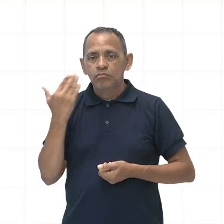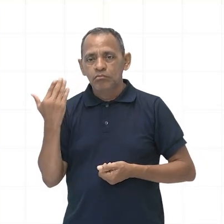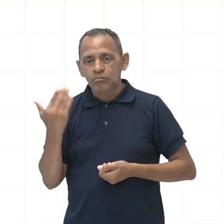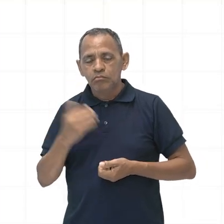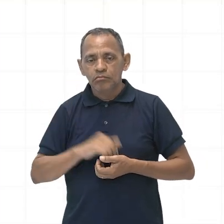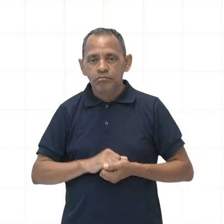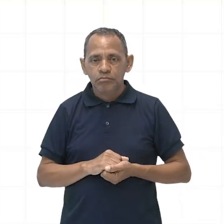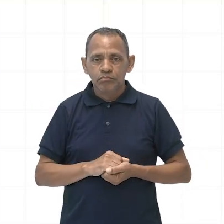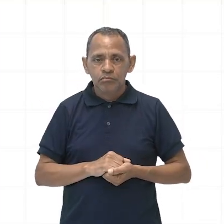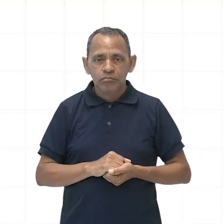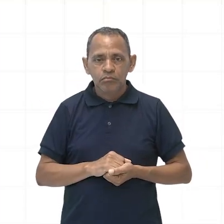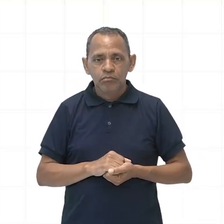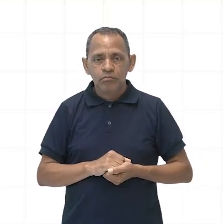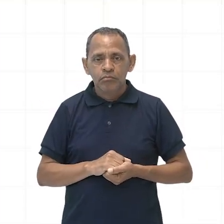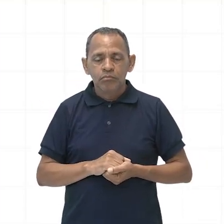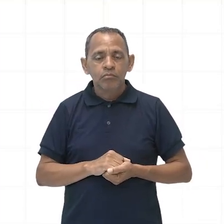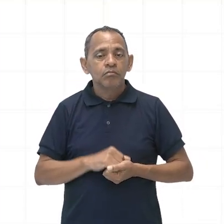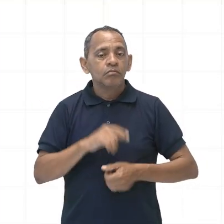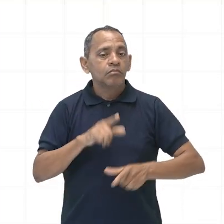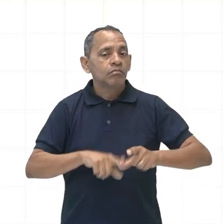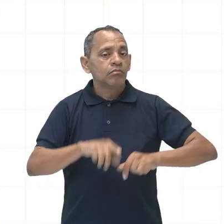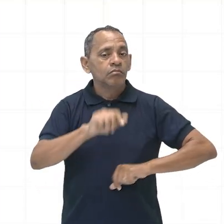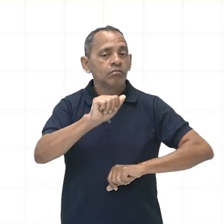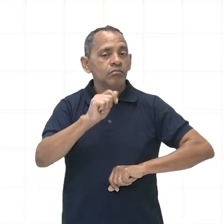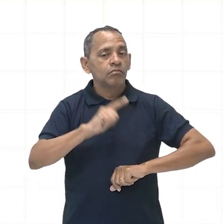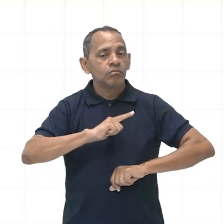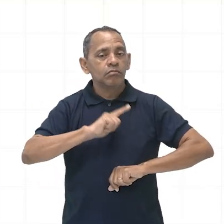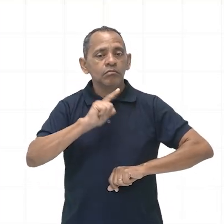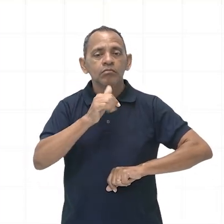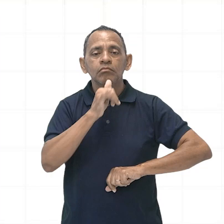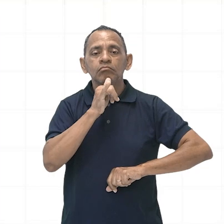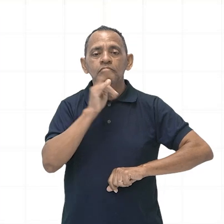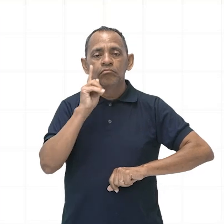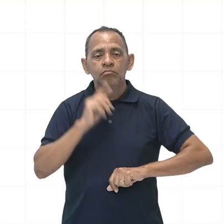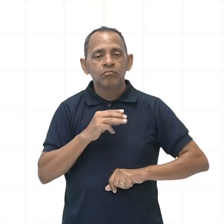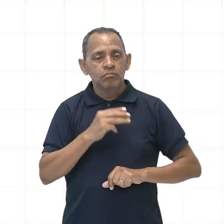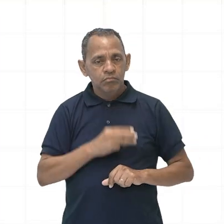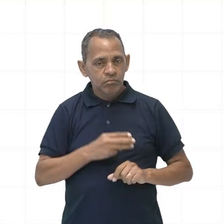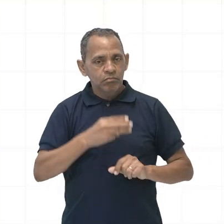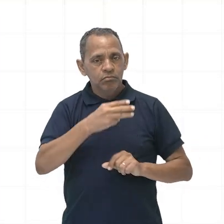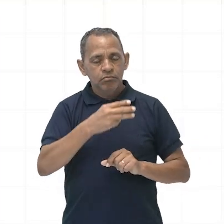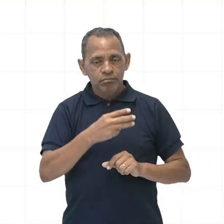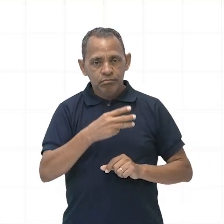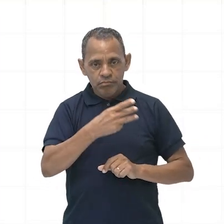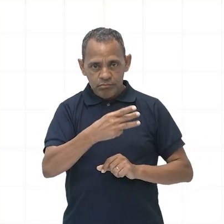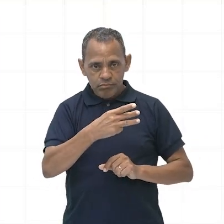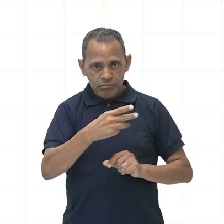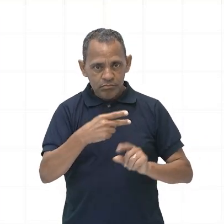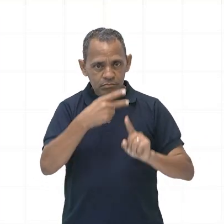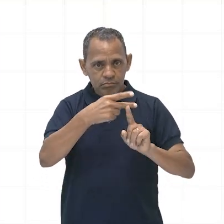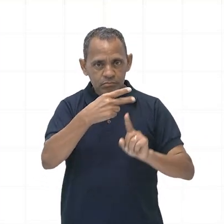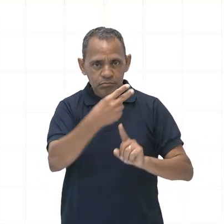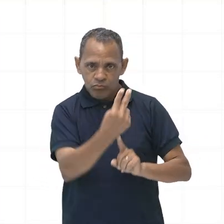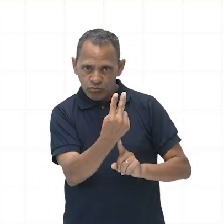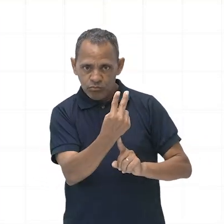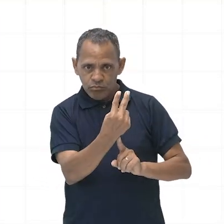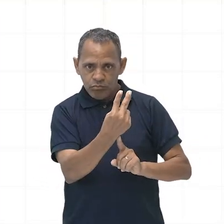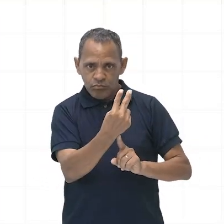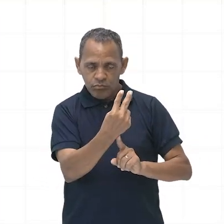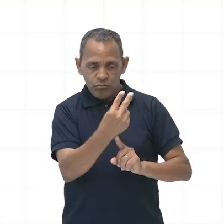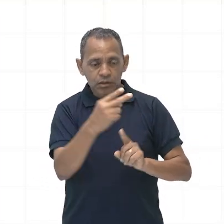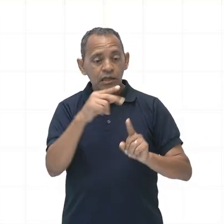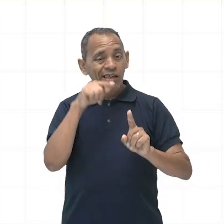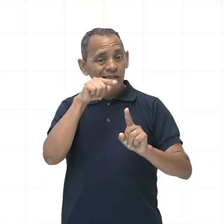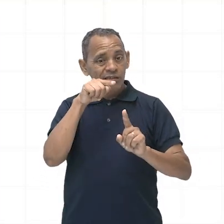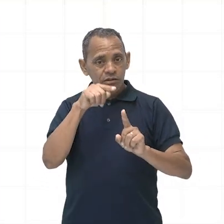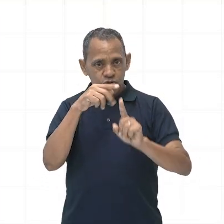propriedade. Na letra A, nós temos aí o exemplo 3 elevado a 2 elevado a 3. Então, vejam que a gente